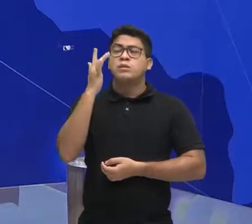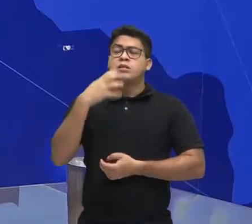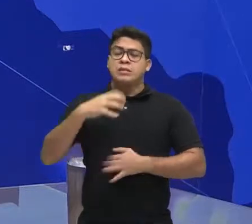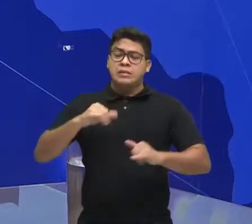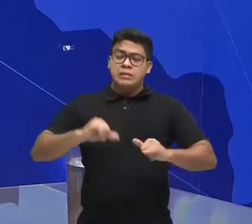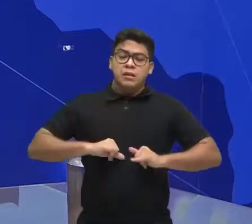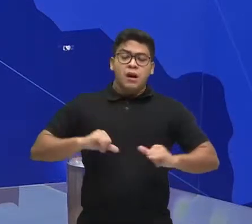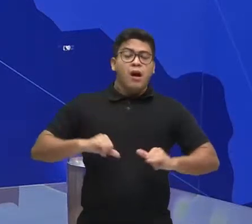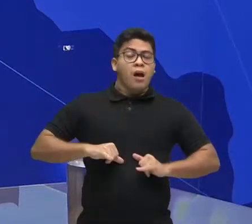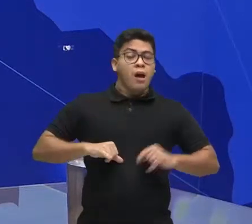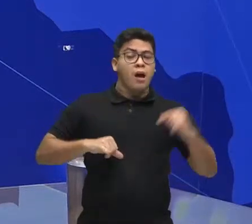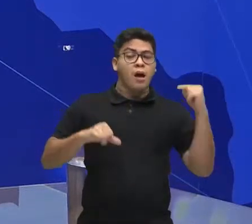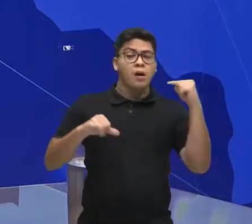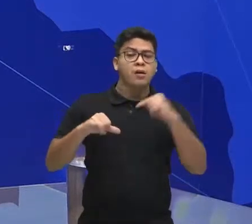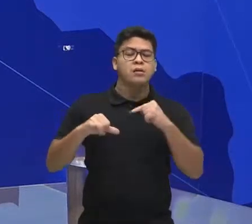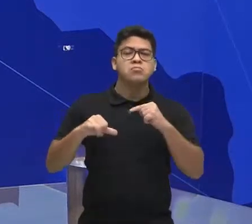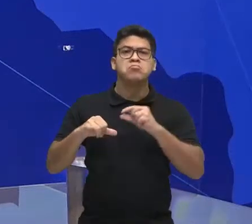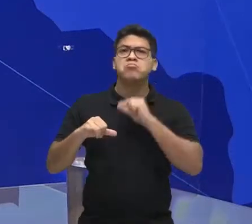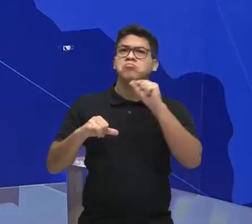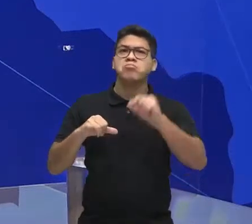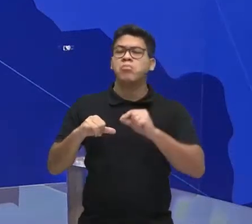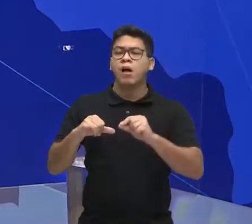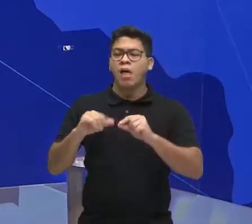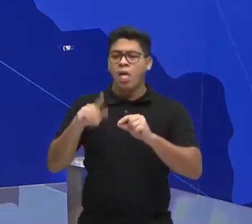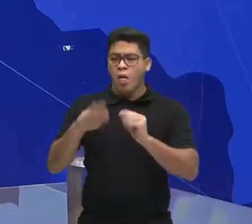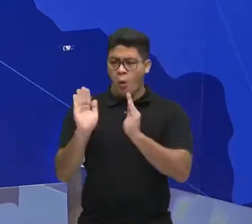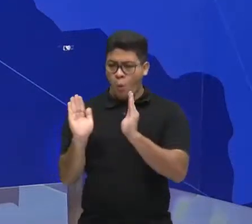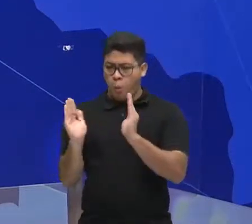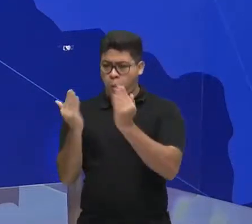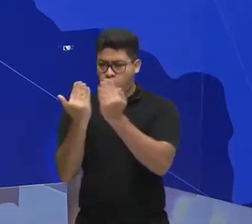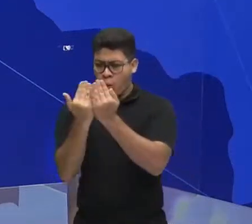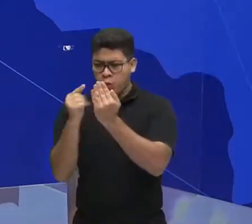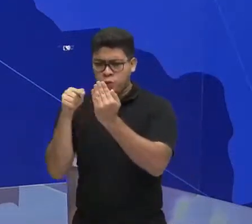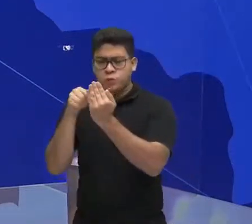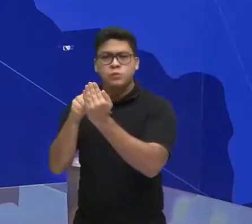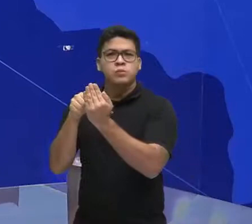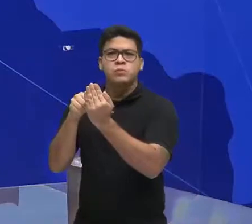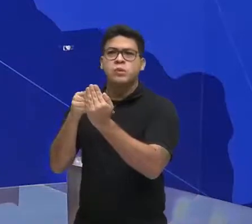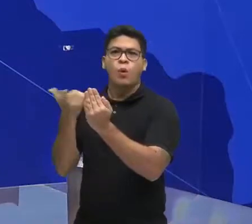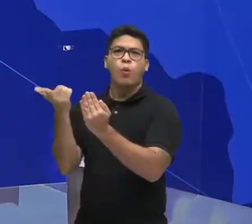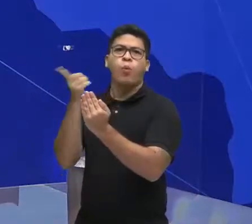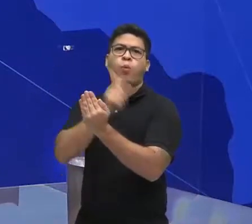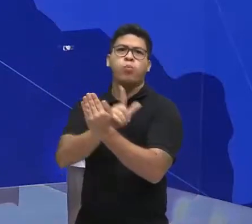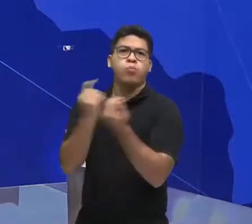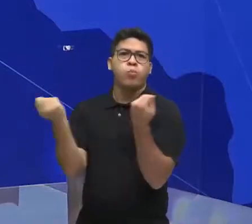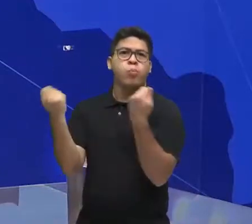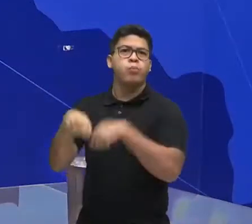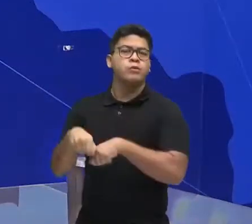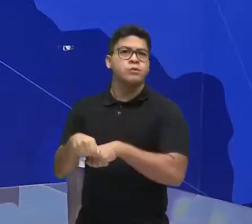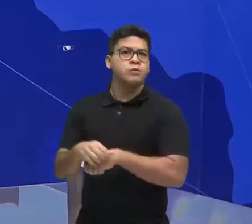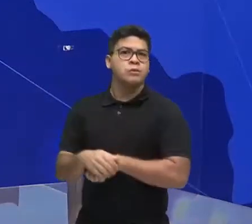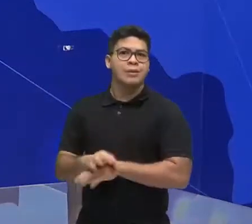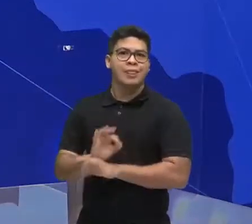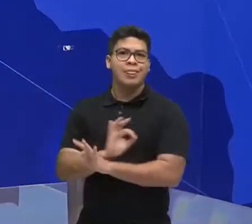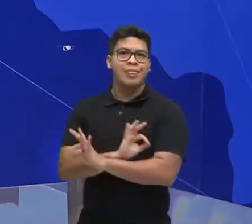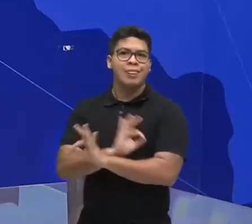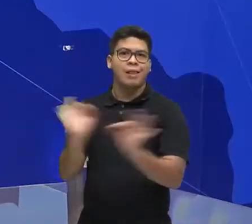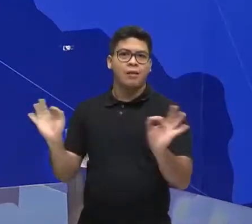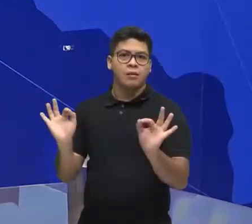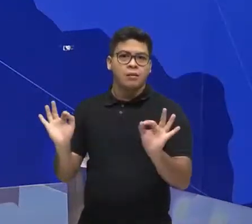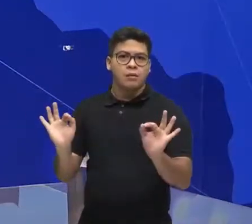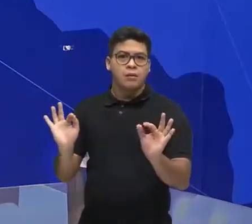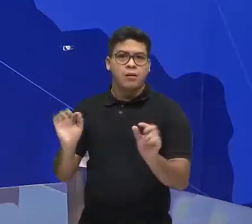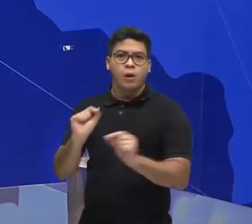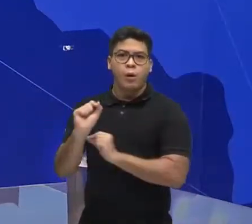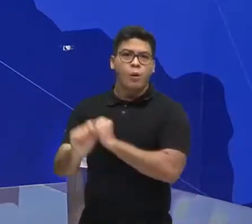é uma porta fechada para as possibilidades. Então, o suicídio, quando é